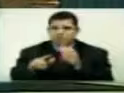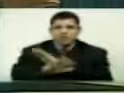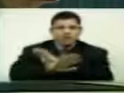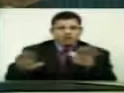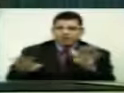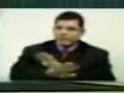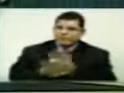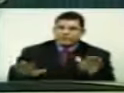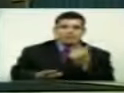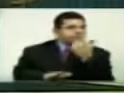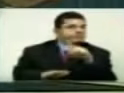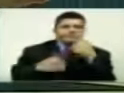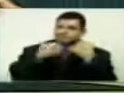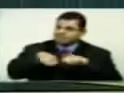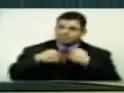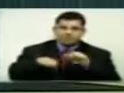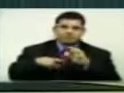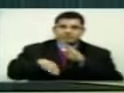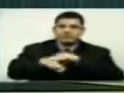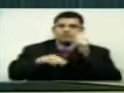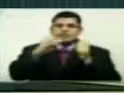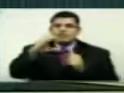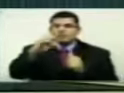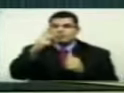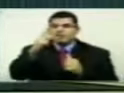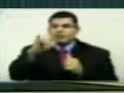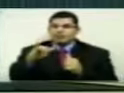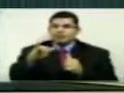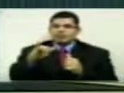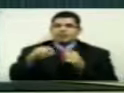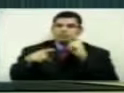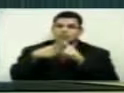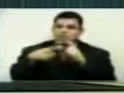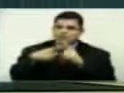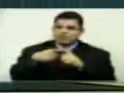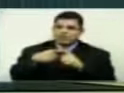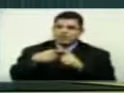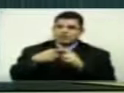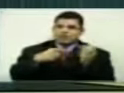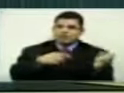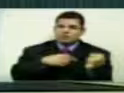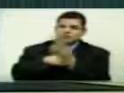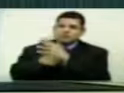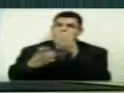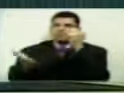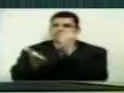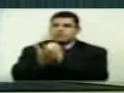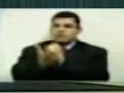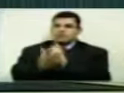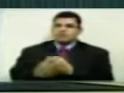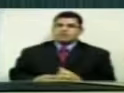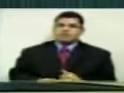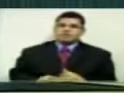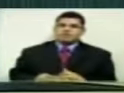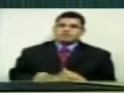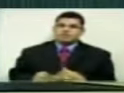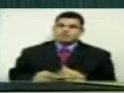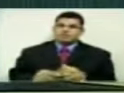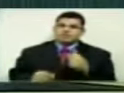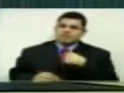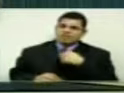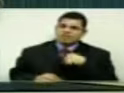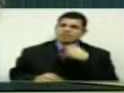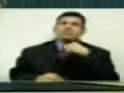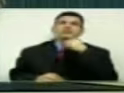estão resolvidos, que não precisa mais de CPI, porque há um novo contrato.